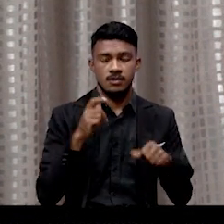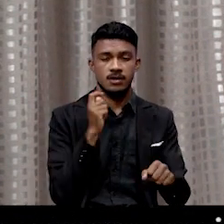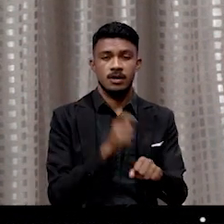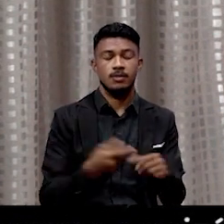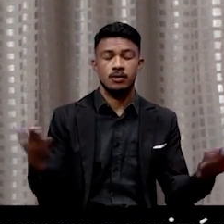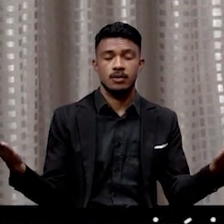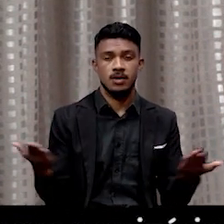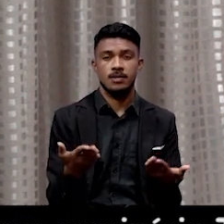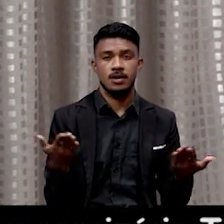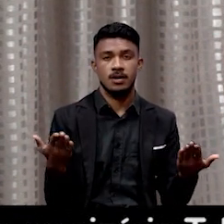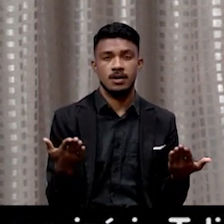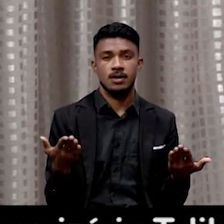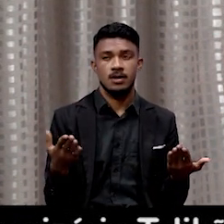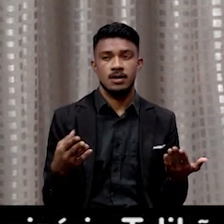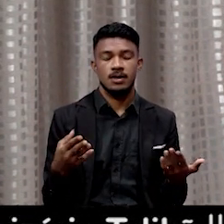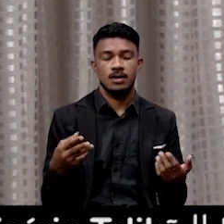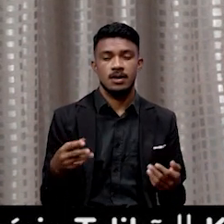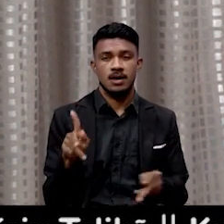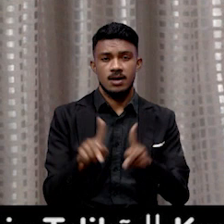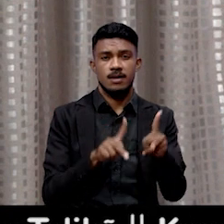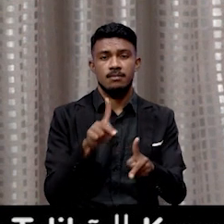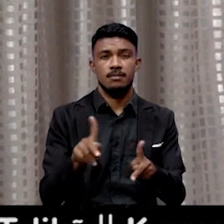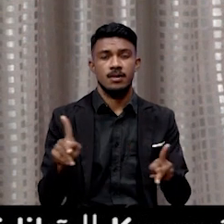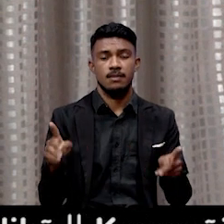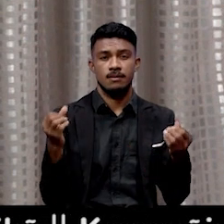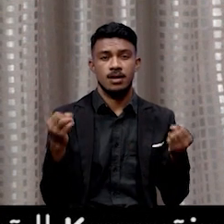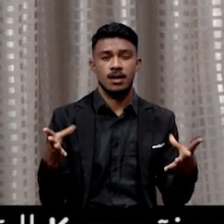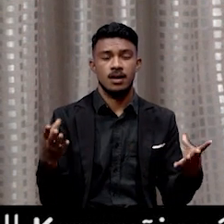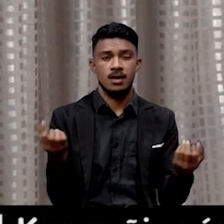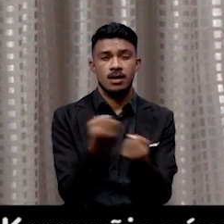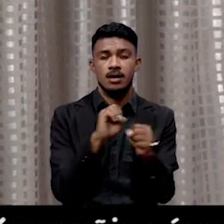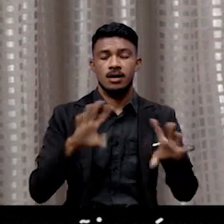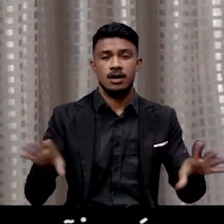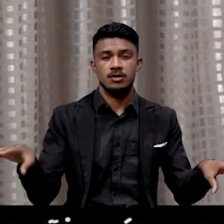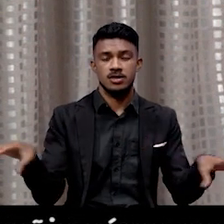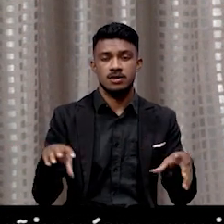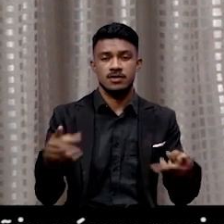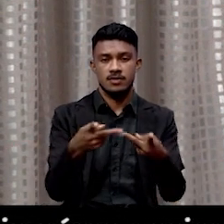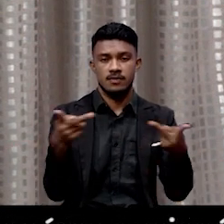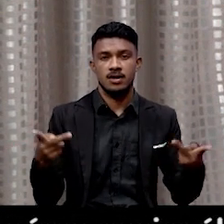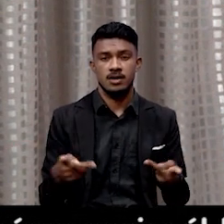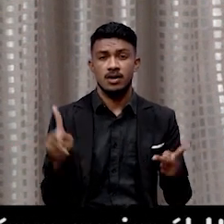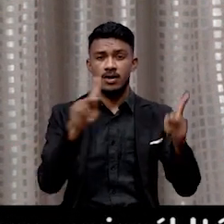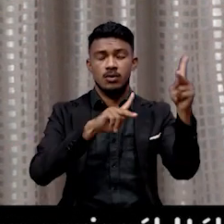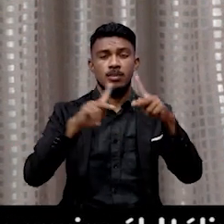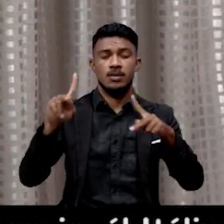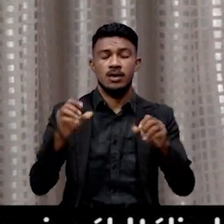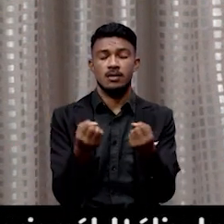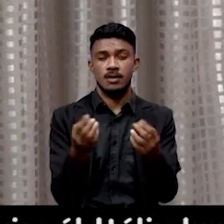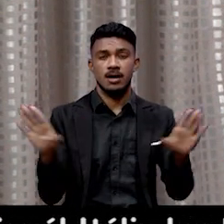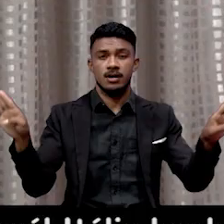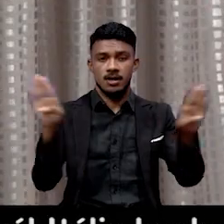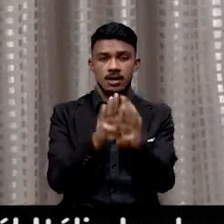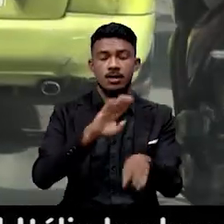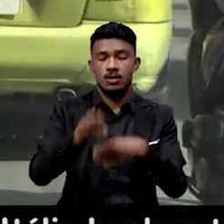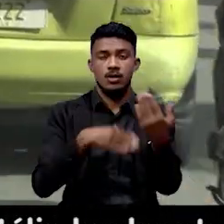que está é uma barac lá com campo de trabalho. Companhia barac está cá. Antau hoto tu